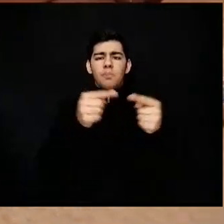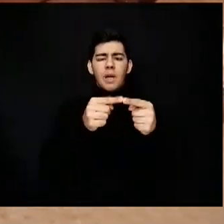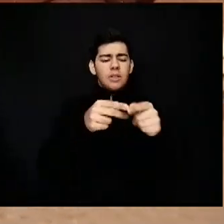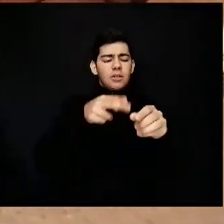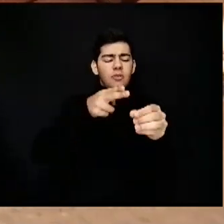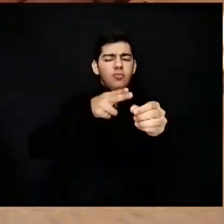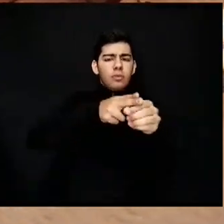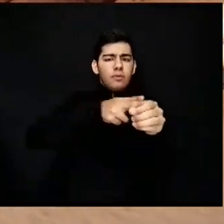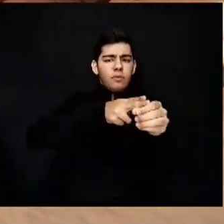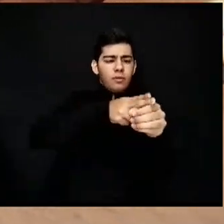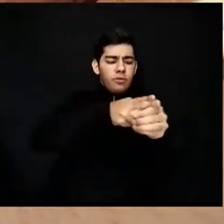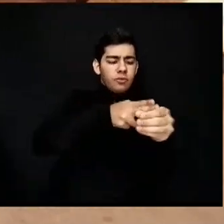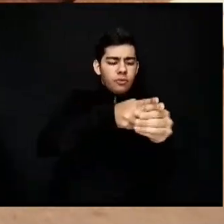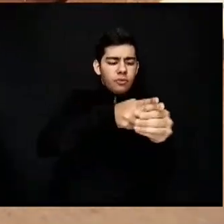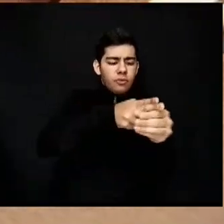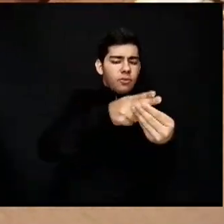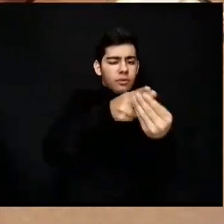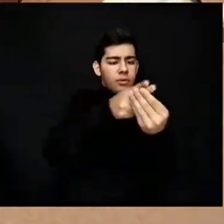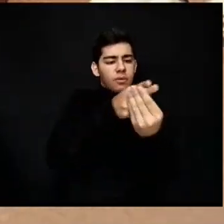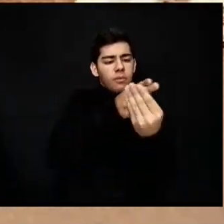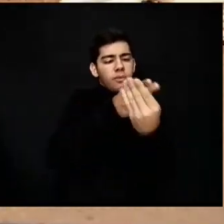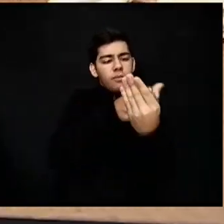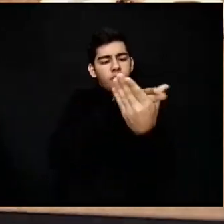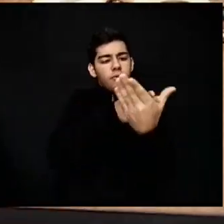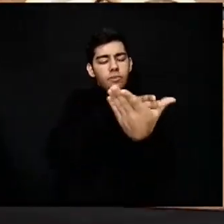muito atrito e mais a